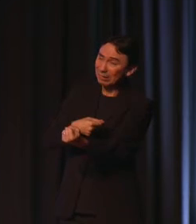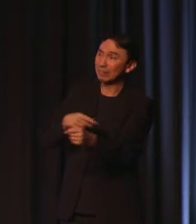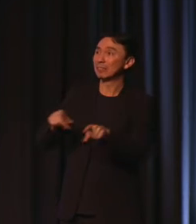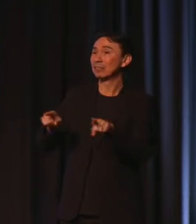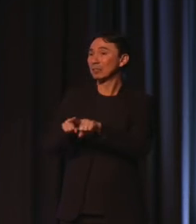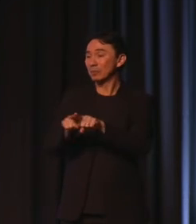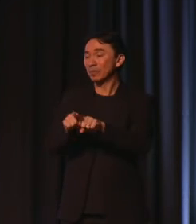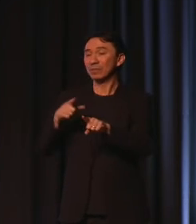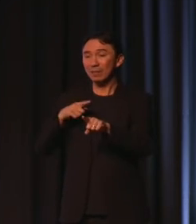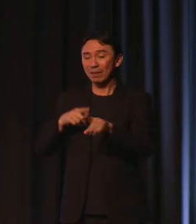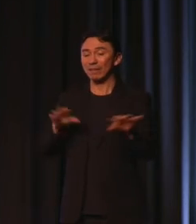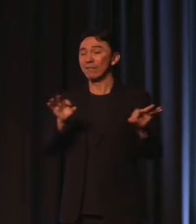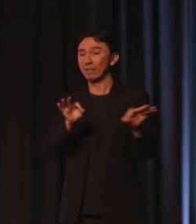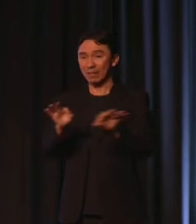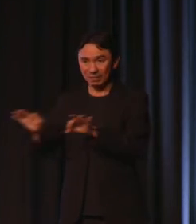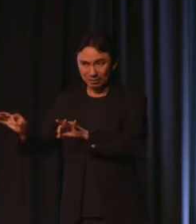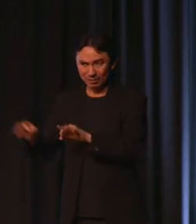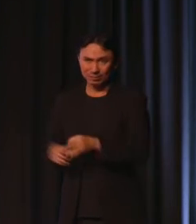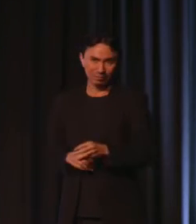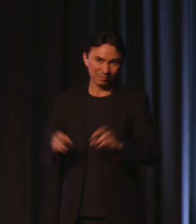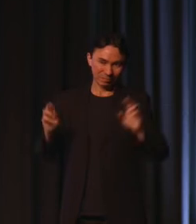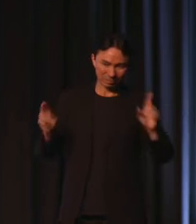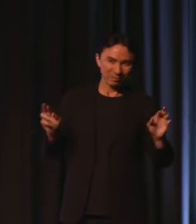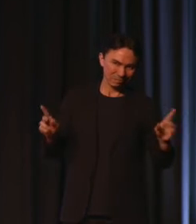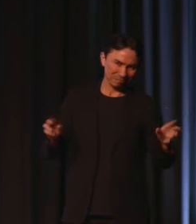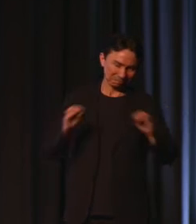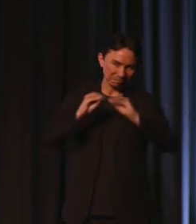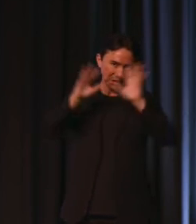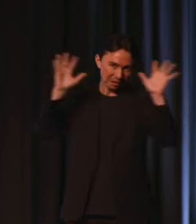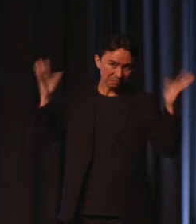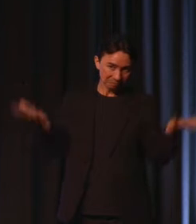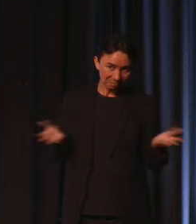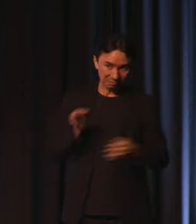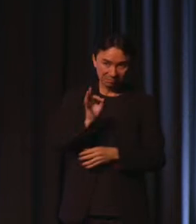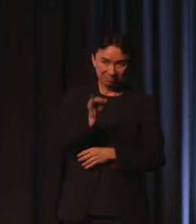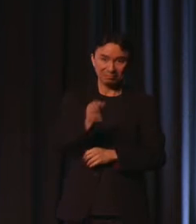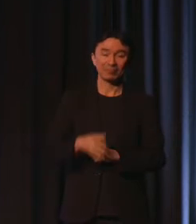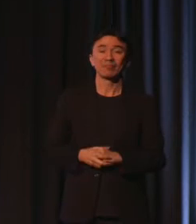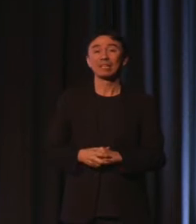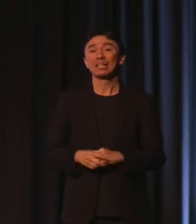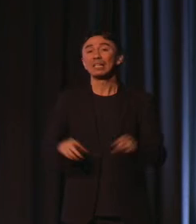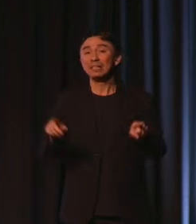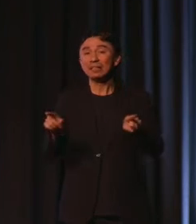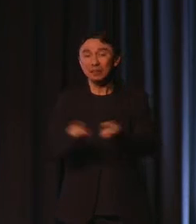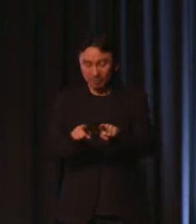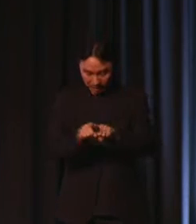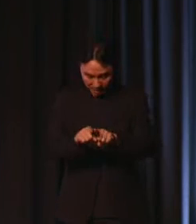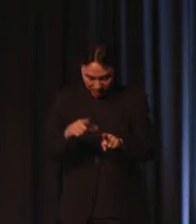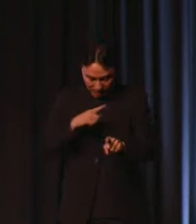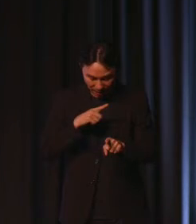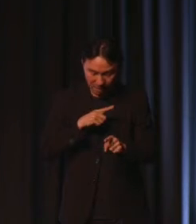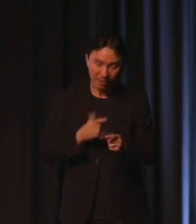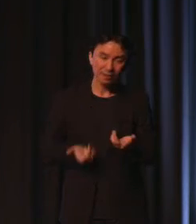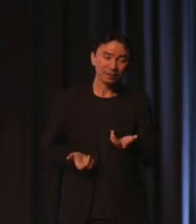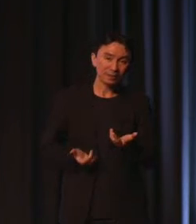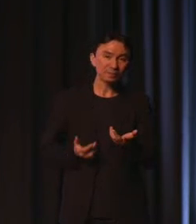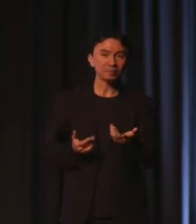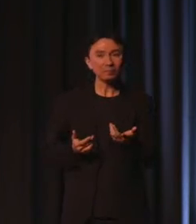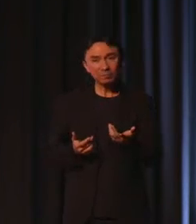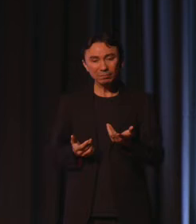as diferenças entre adulto e infantil aqui. E aí a gente ranqueou também, né, aspectos do tratamento que poderiam